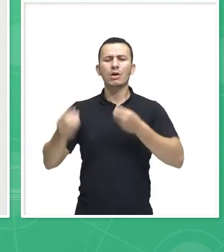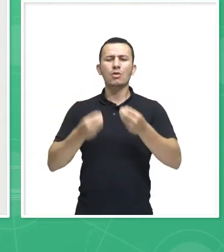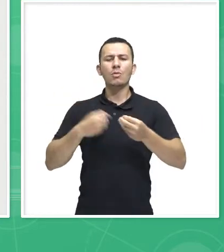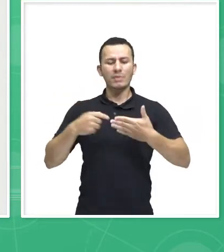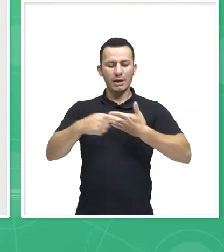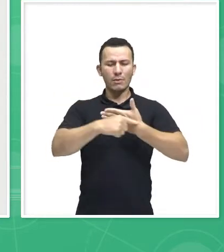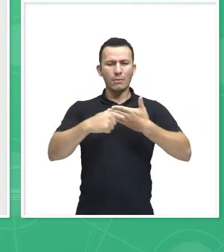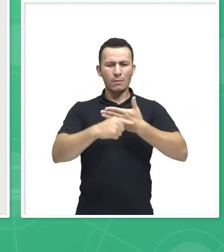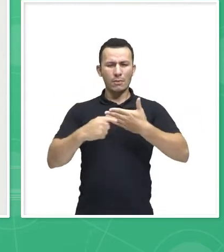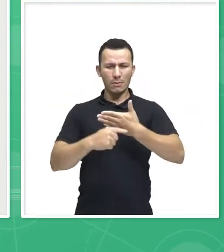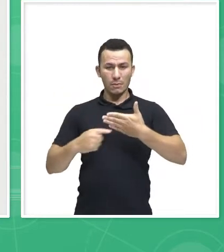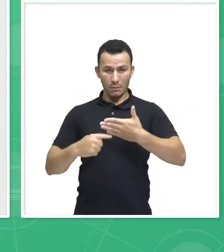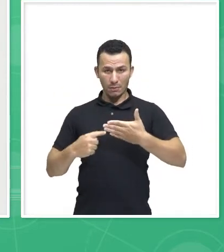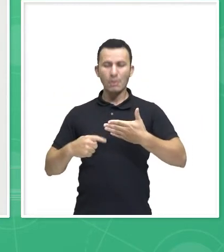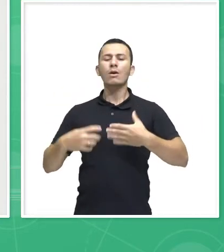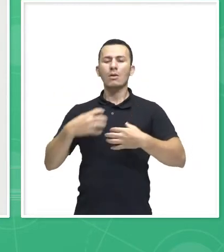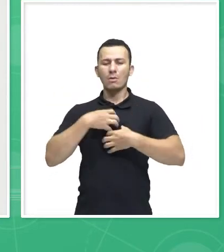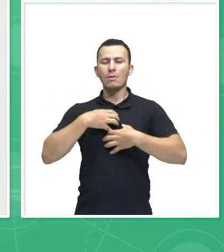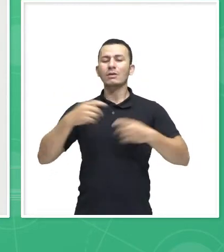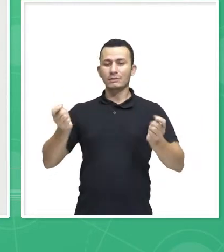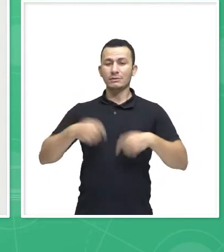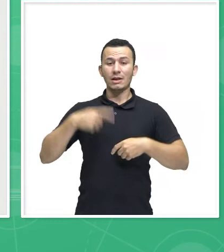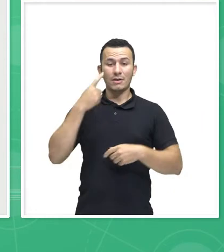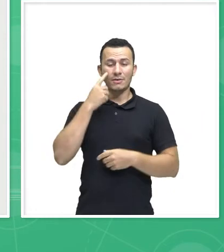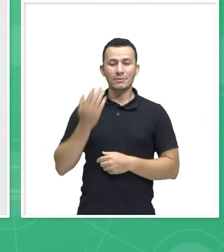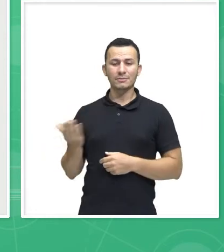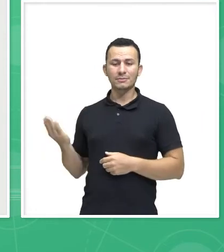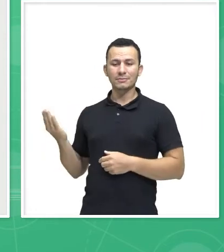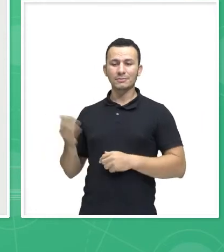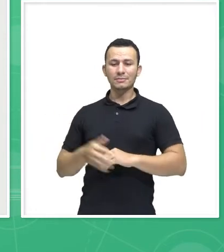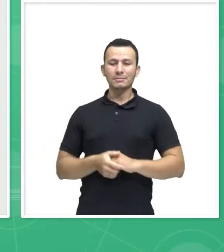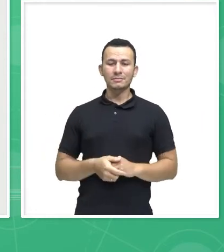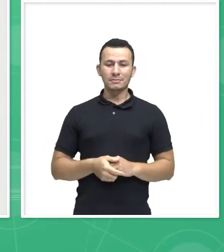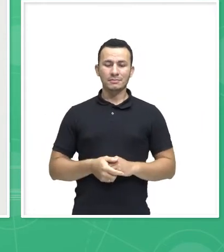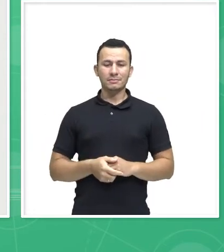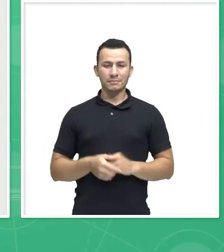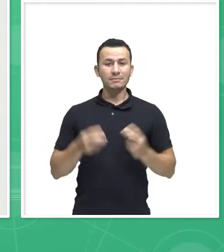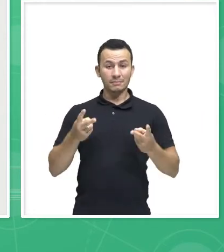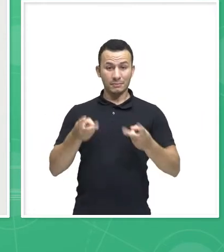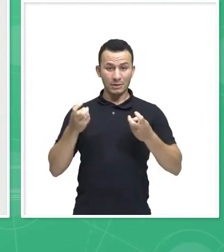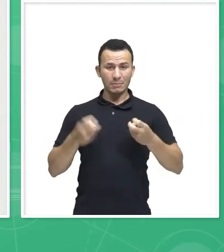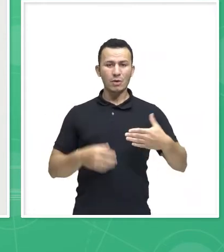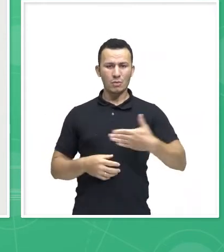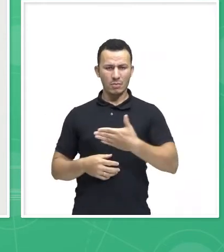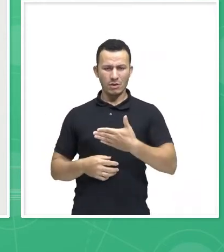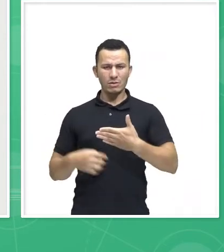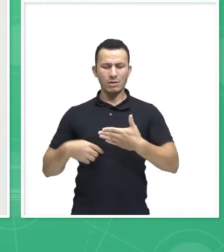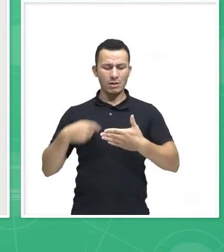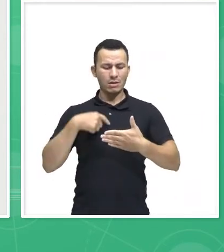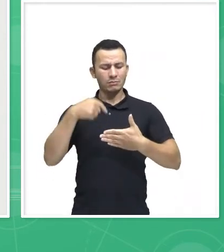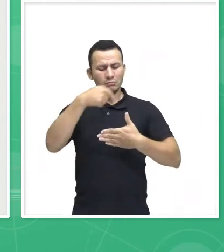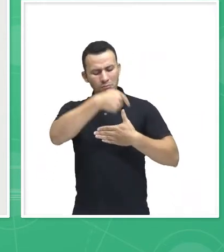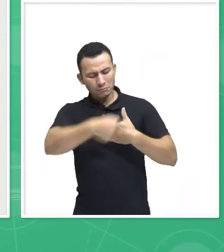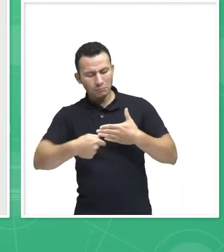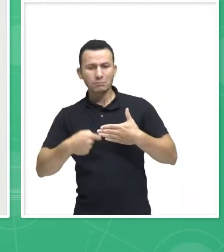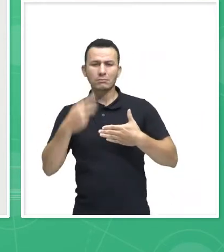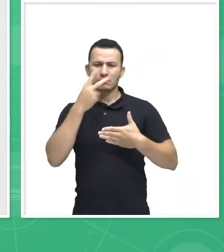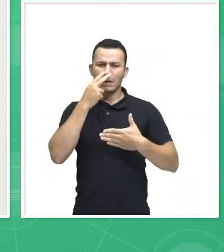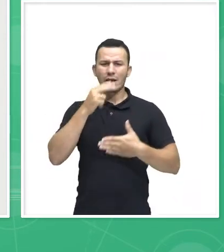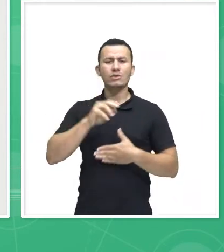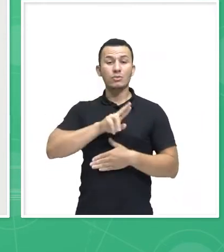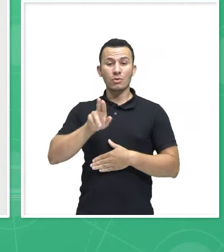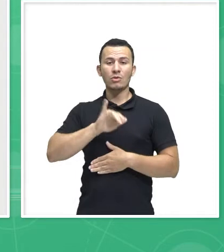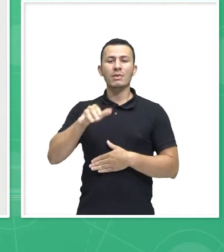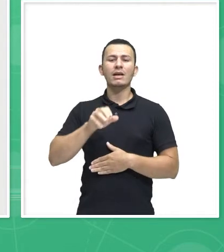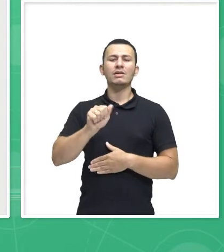que é o que a gente vai observar e na nossa próxima imagem Então olha só a gente tem uma imagem aí do peixe né praticamente o jogo aqui